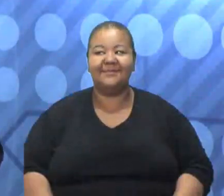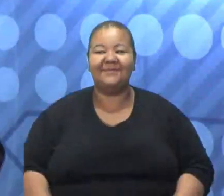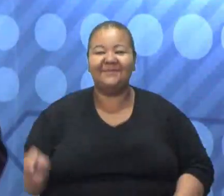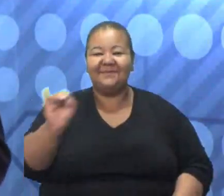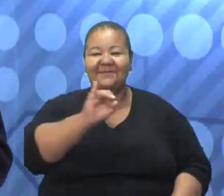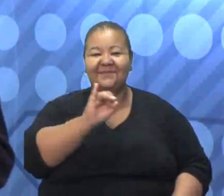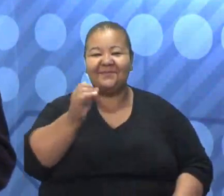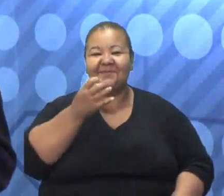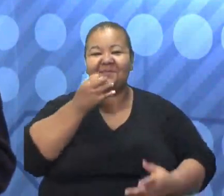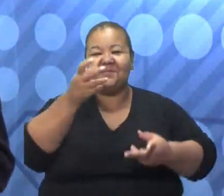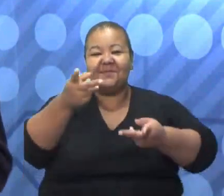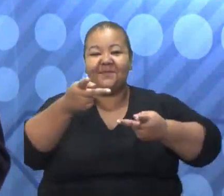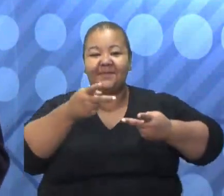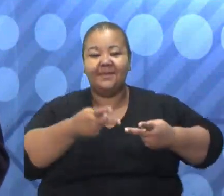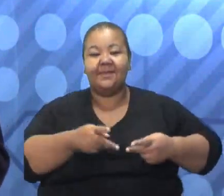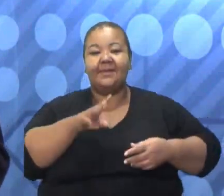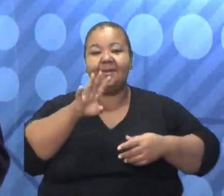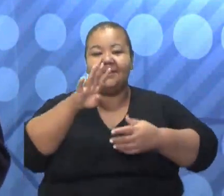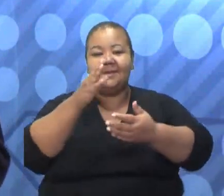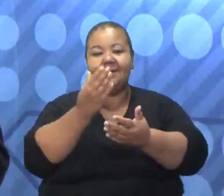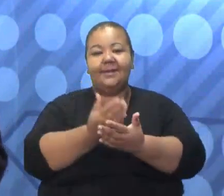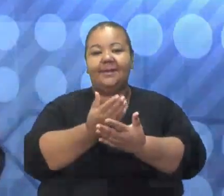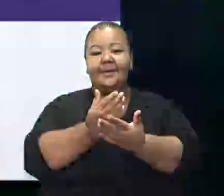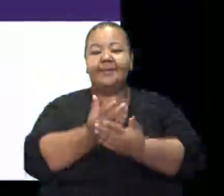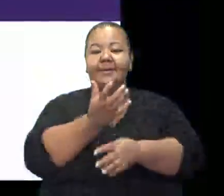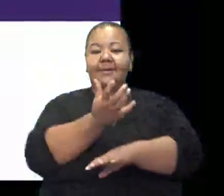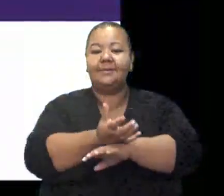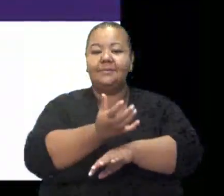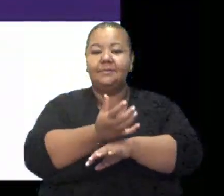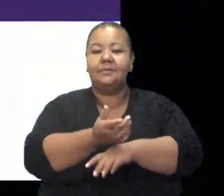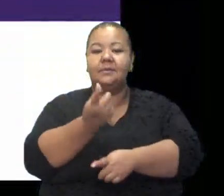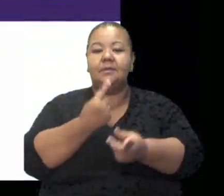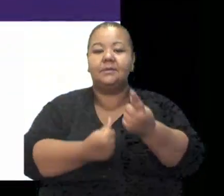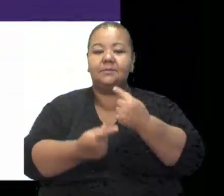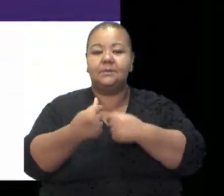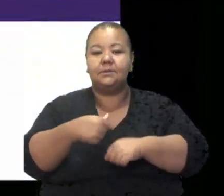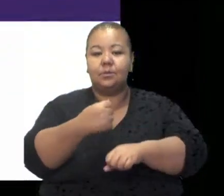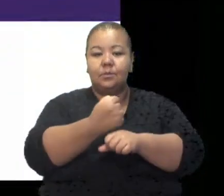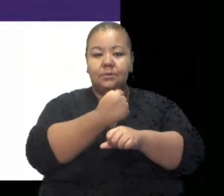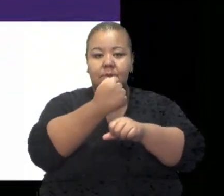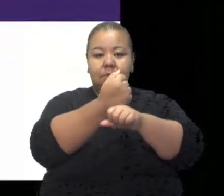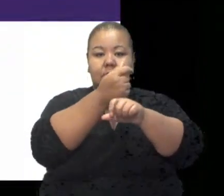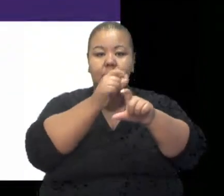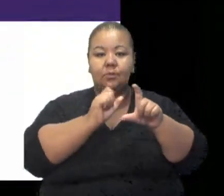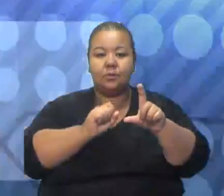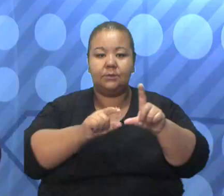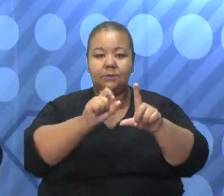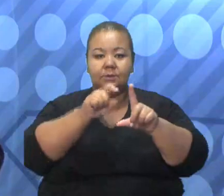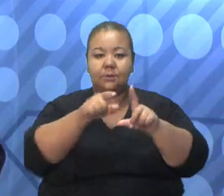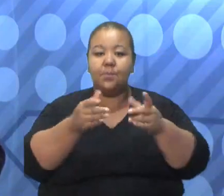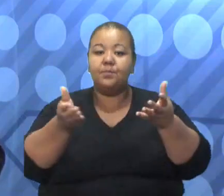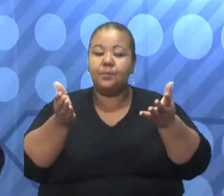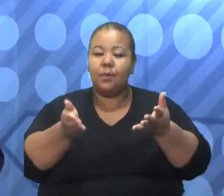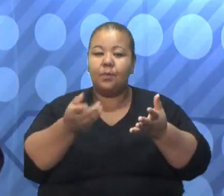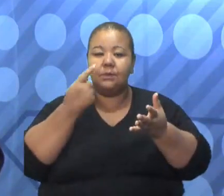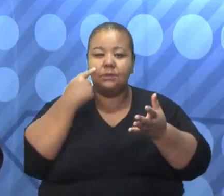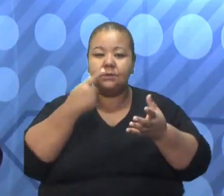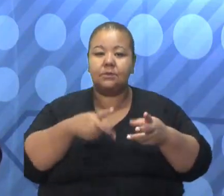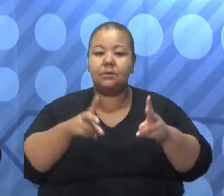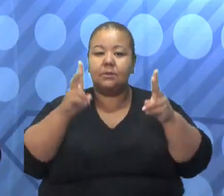Olá, seja muito bem-vindo para o nosso quarto encontro da disciplina Administração de Produção e Logística. Hoje nós vamos trabalhar com o